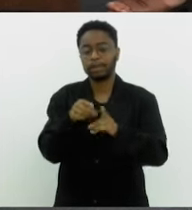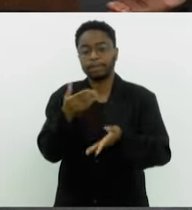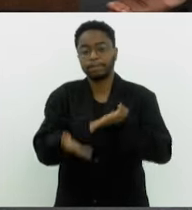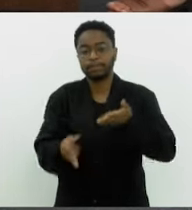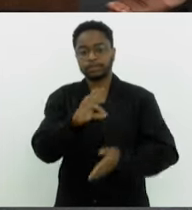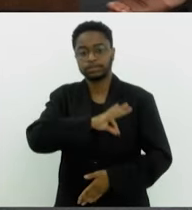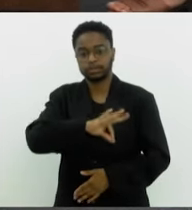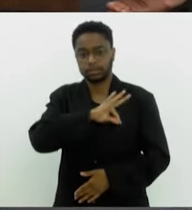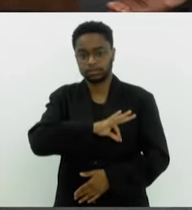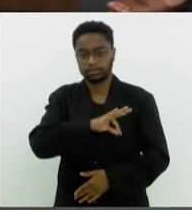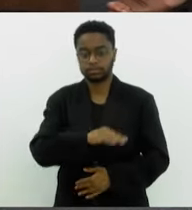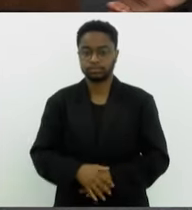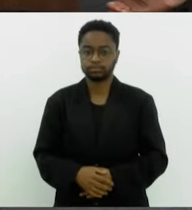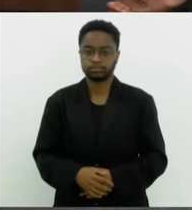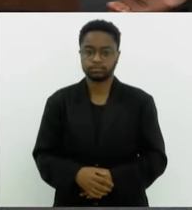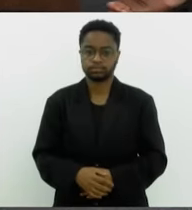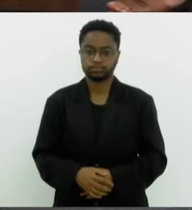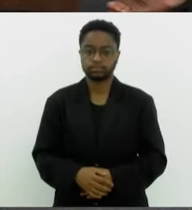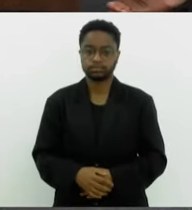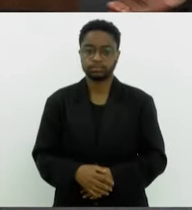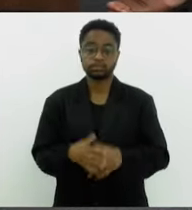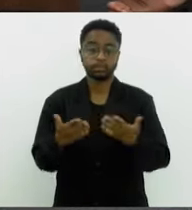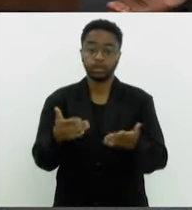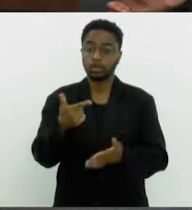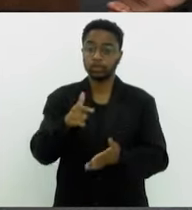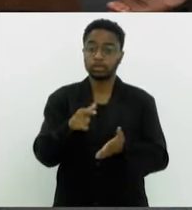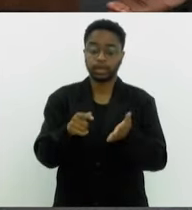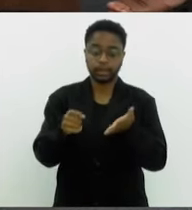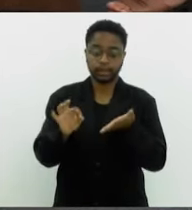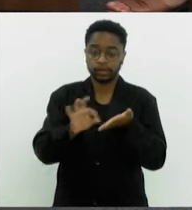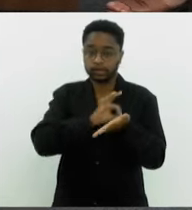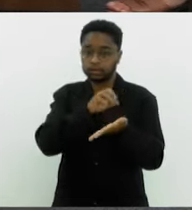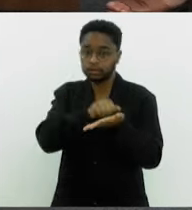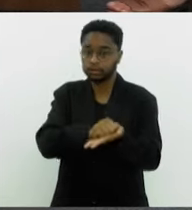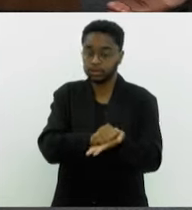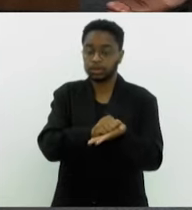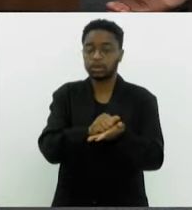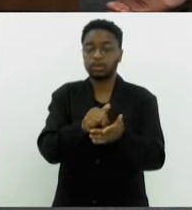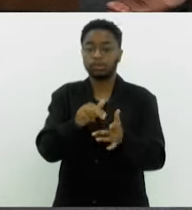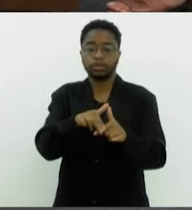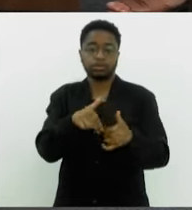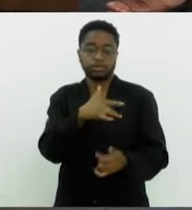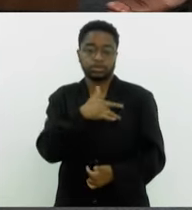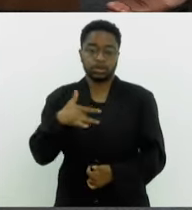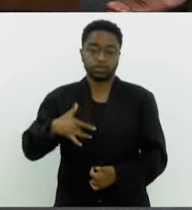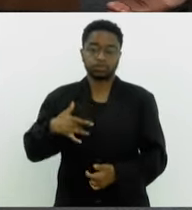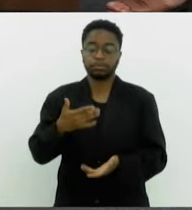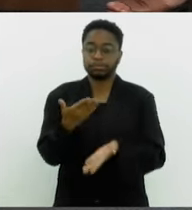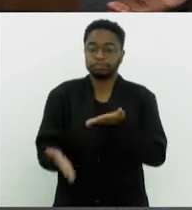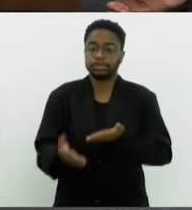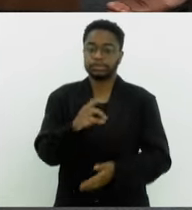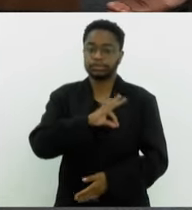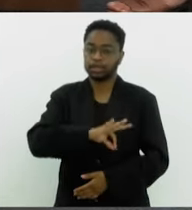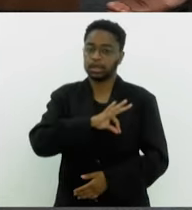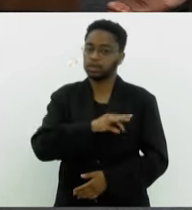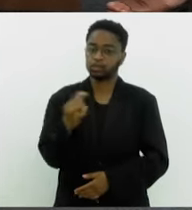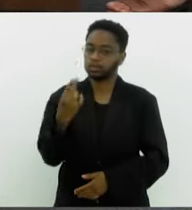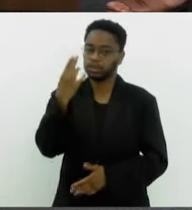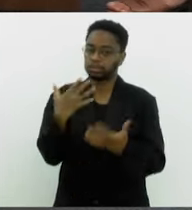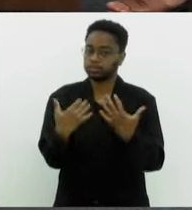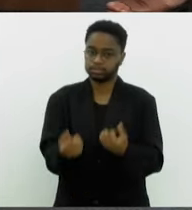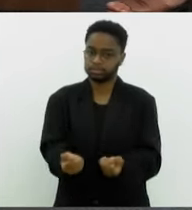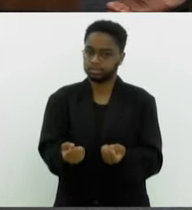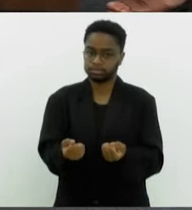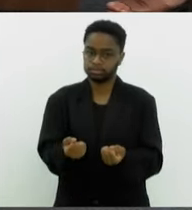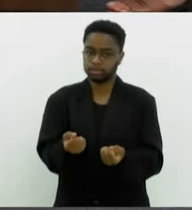ter o ponto com a situação de saúde e perder uma parte do salário. Isso é inaceitável.